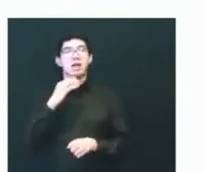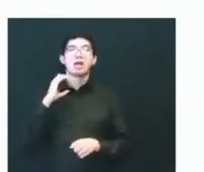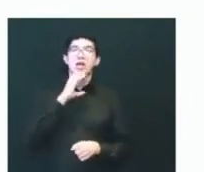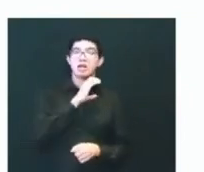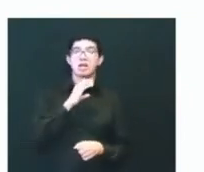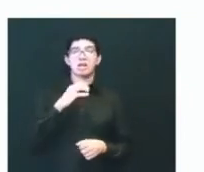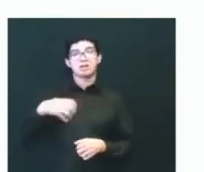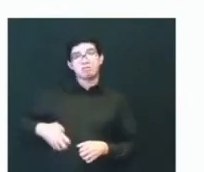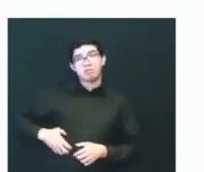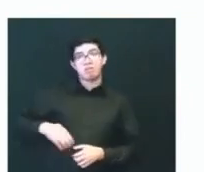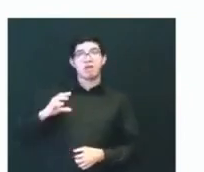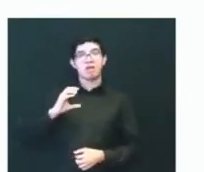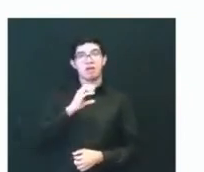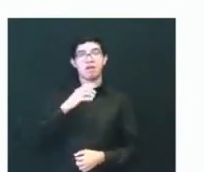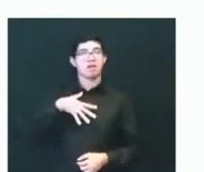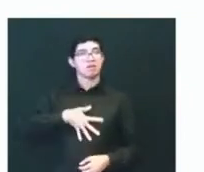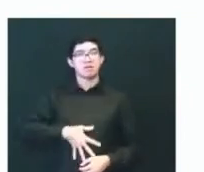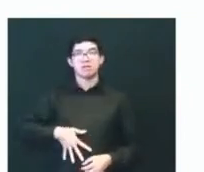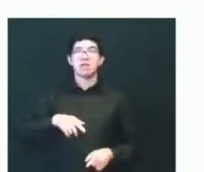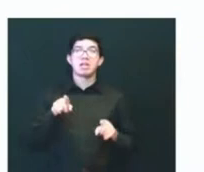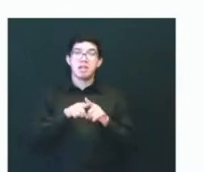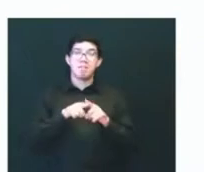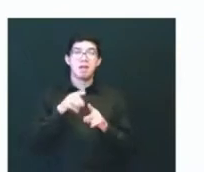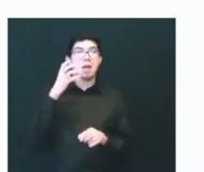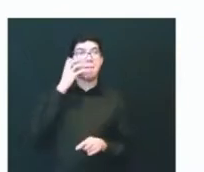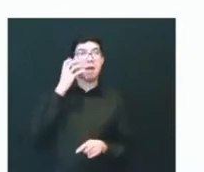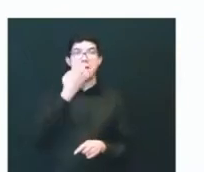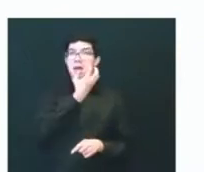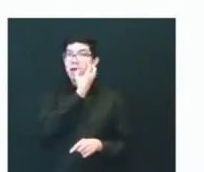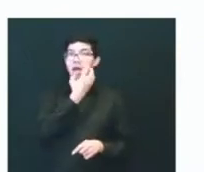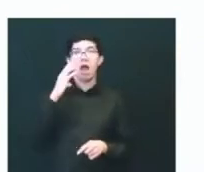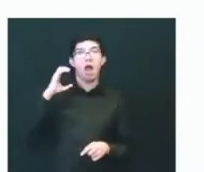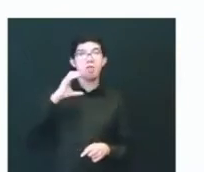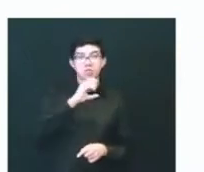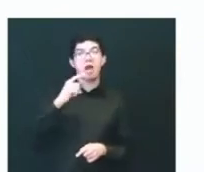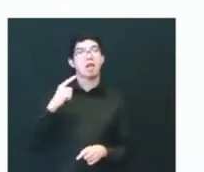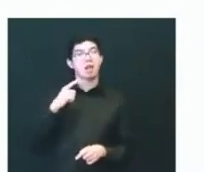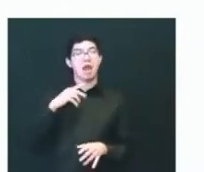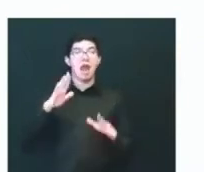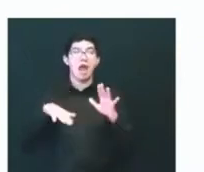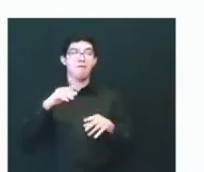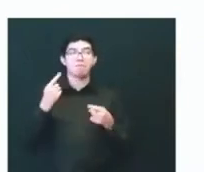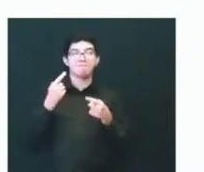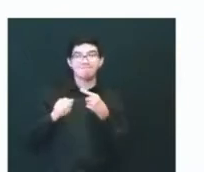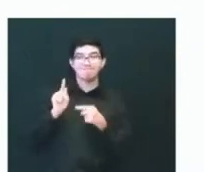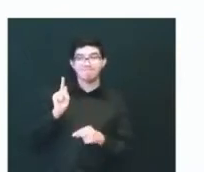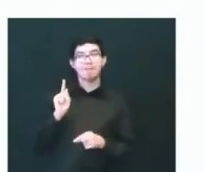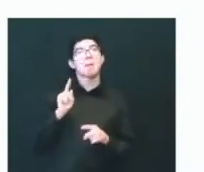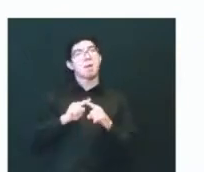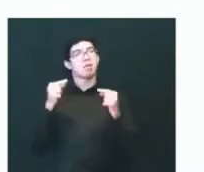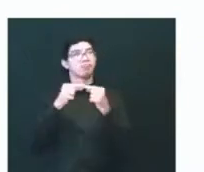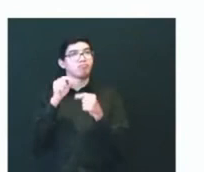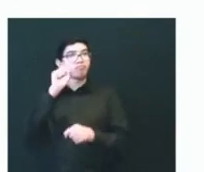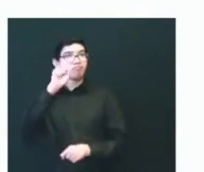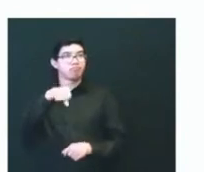pâncreas, gastrointestinal, até câncer de mama, que é um câncer que, às vezes, a gente acha que pode não estar associado, mas também está